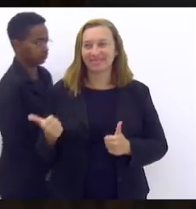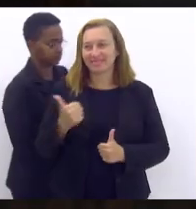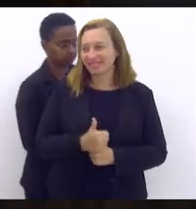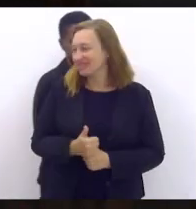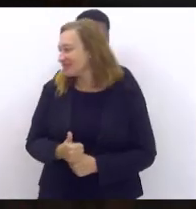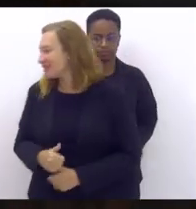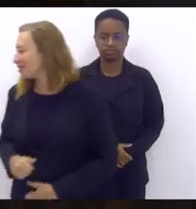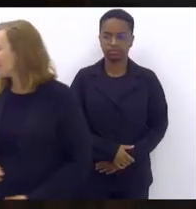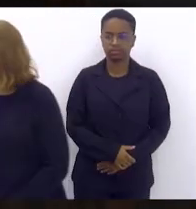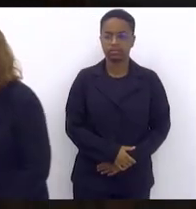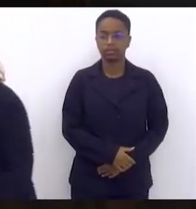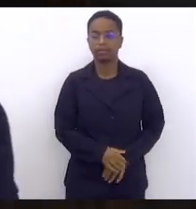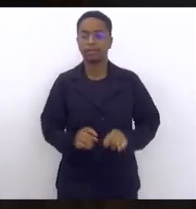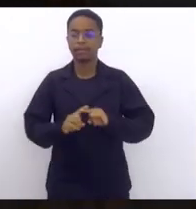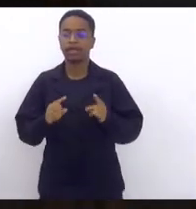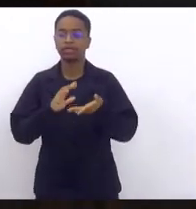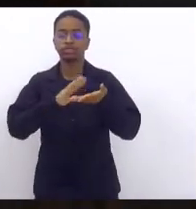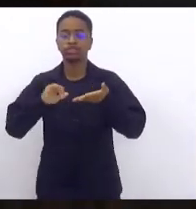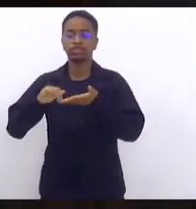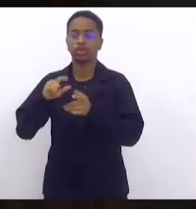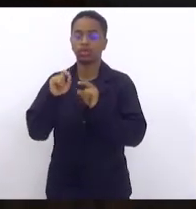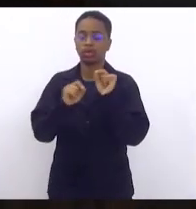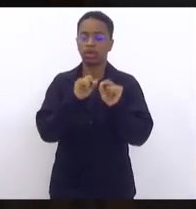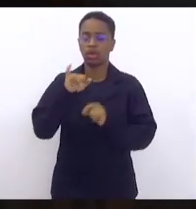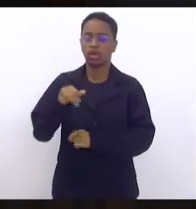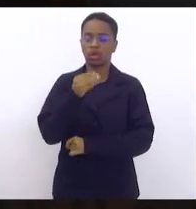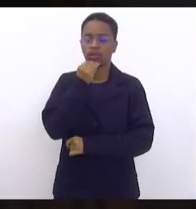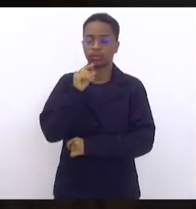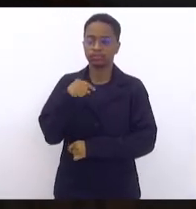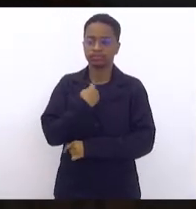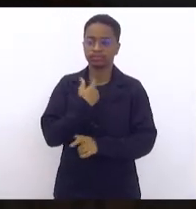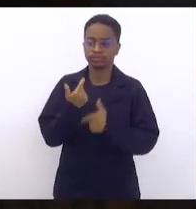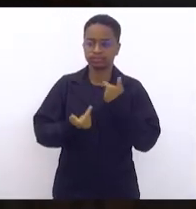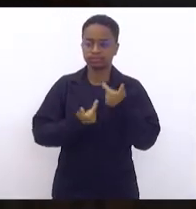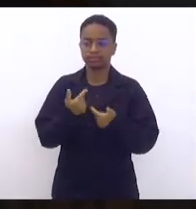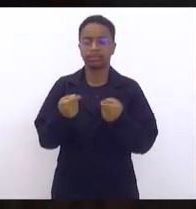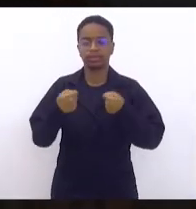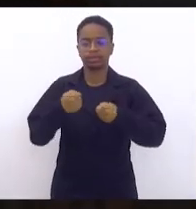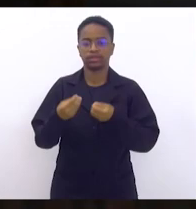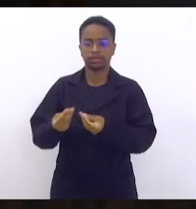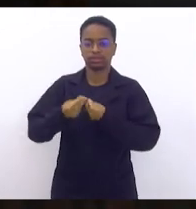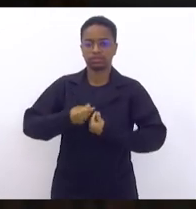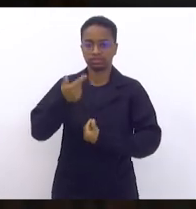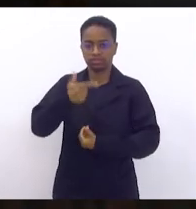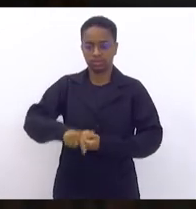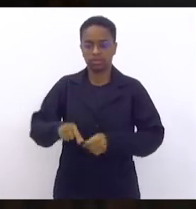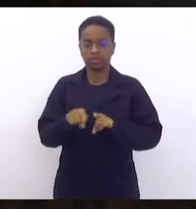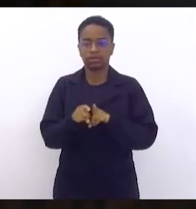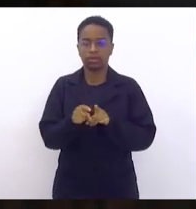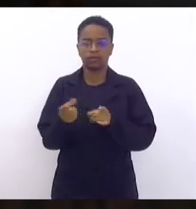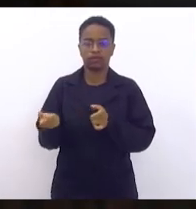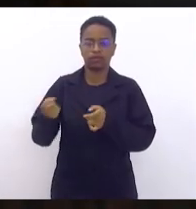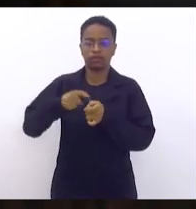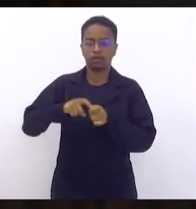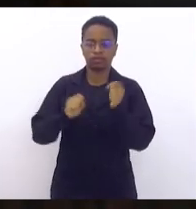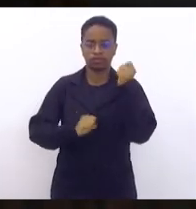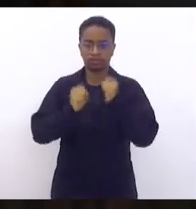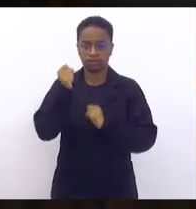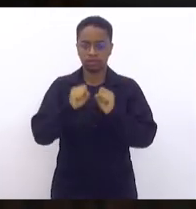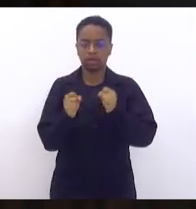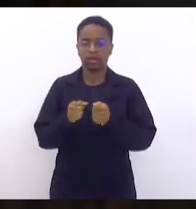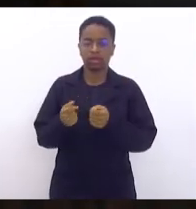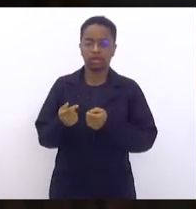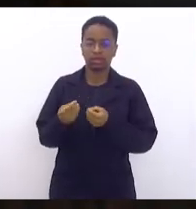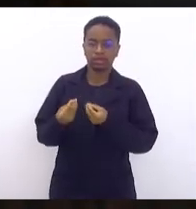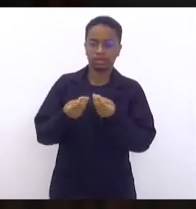que que tiraram Nossa a oportunidade de dos empregos que devolvam as indústrias para cá para que devolva os empregos as pessoas